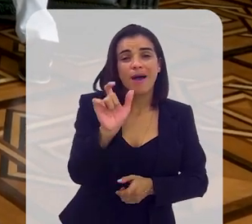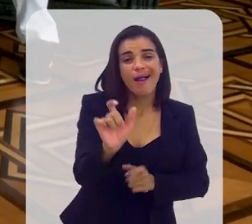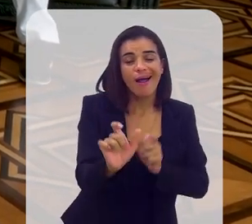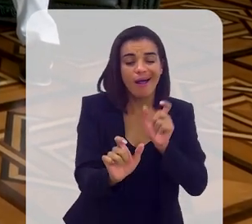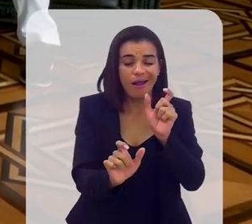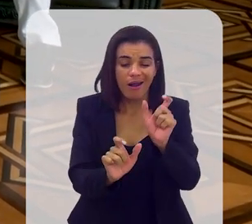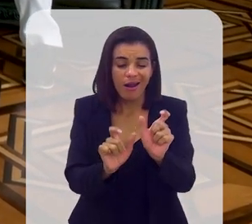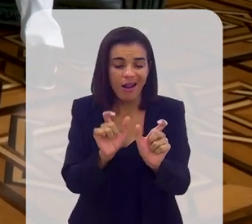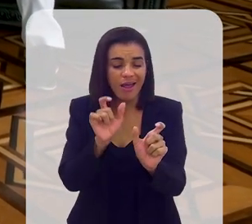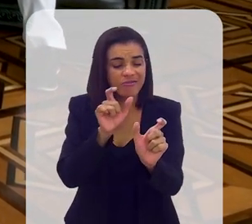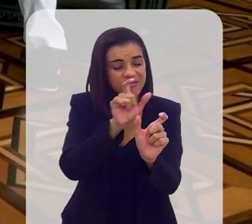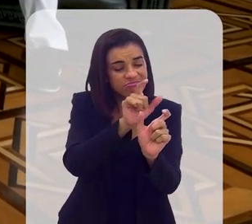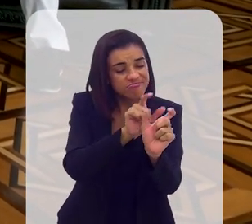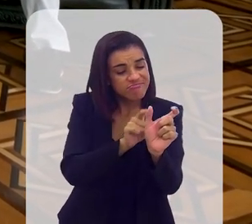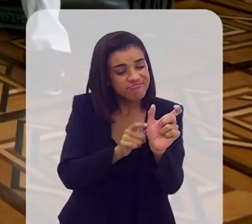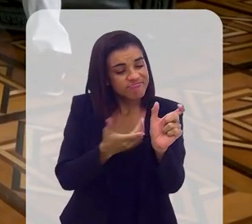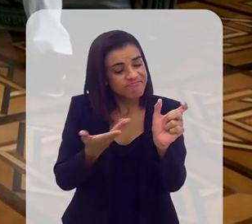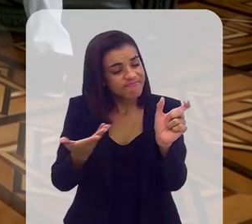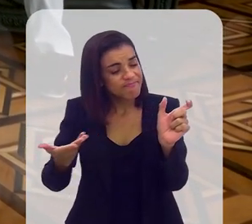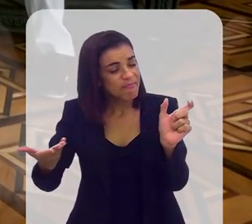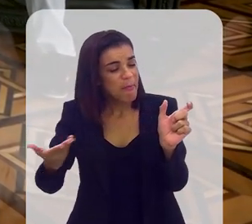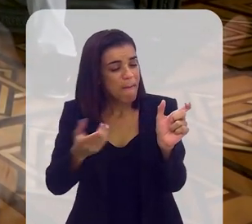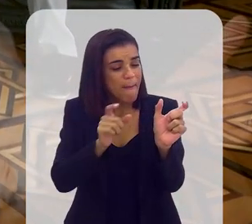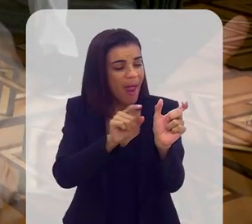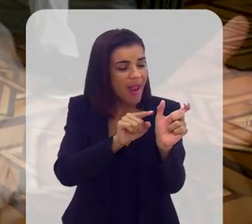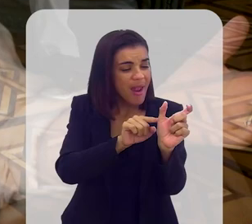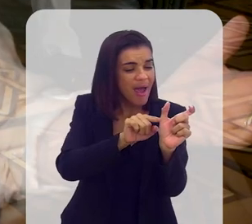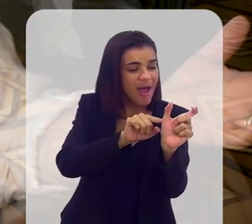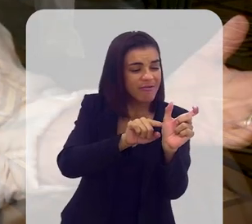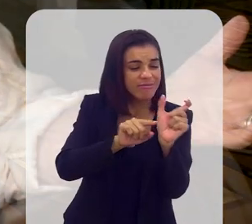Palavras nem sempre são